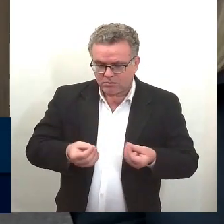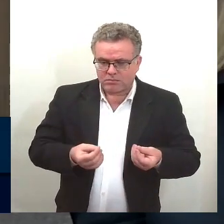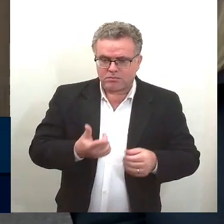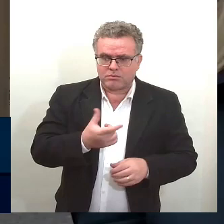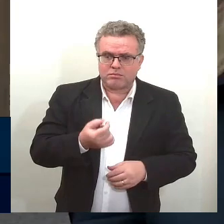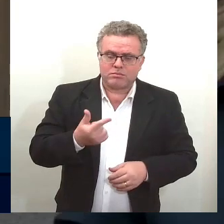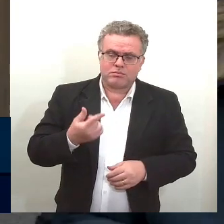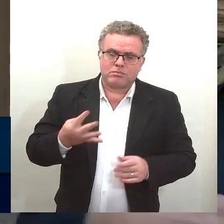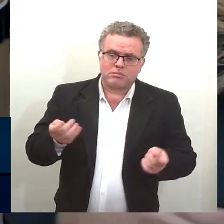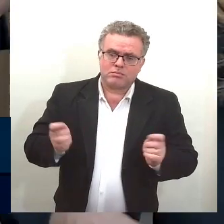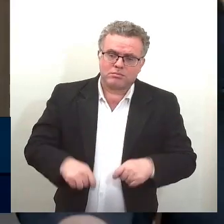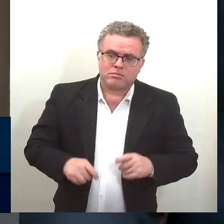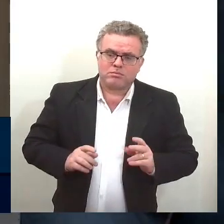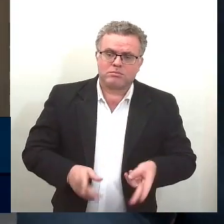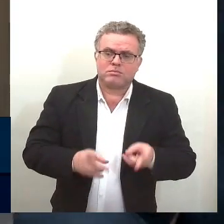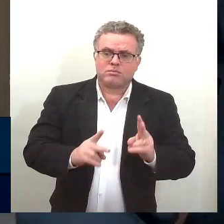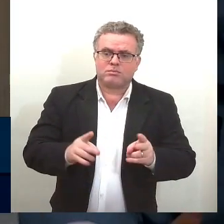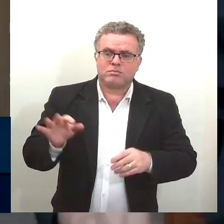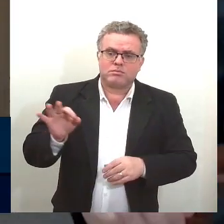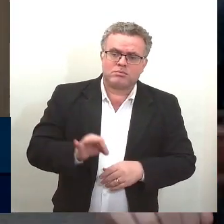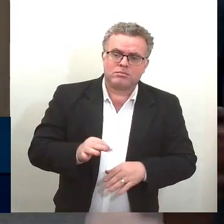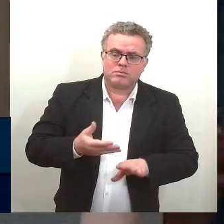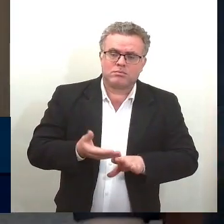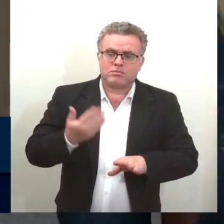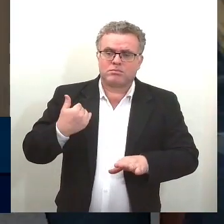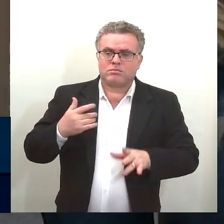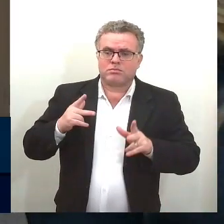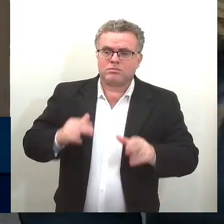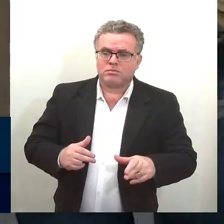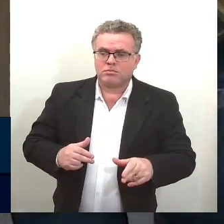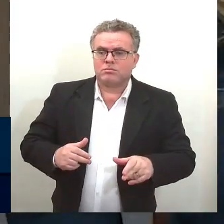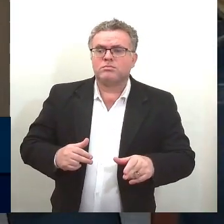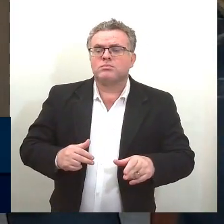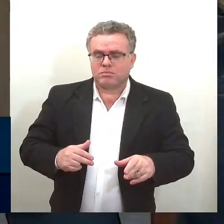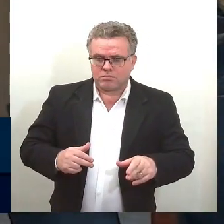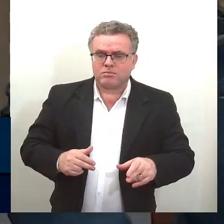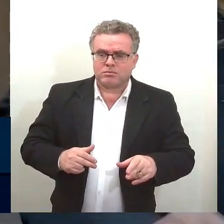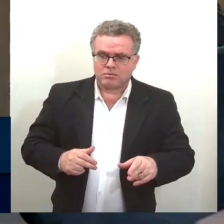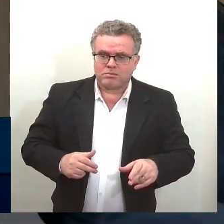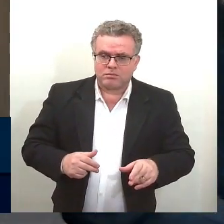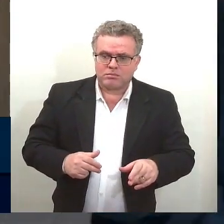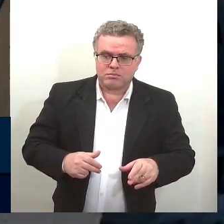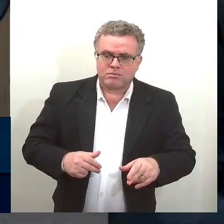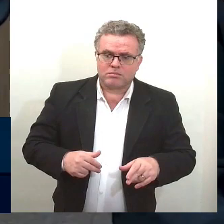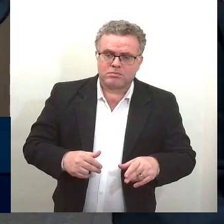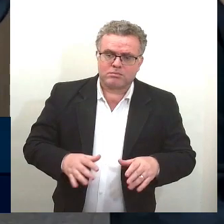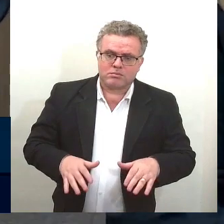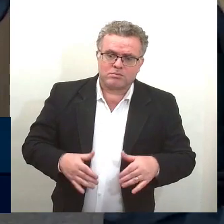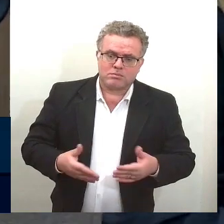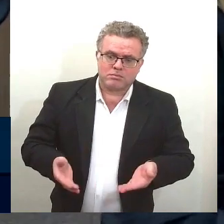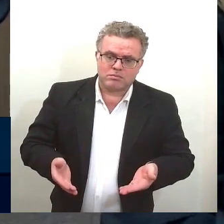anteriores, que deram um aumento maior realmente ao Estado. Era essa a nossa indagação.